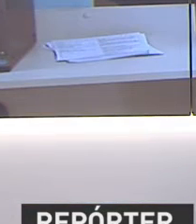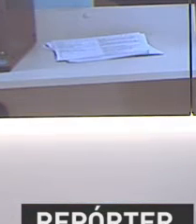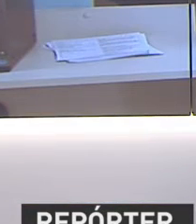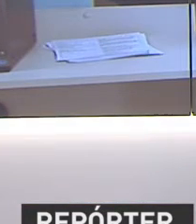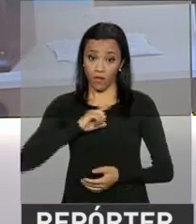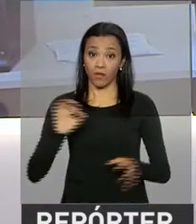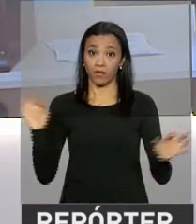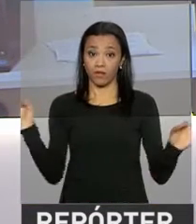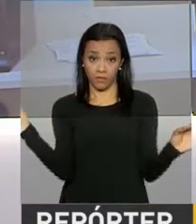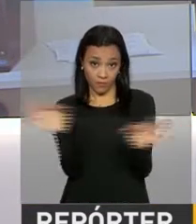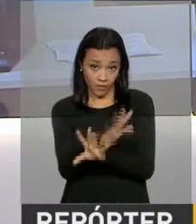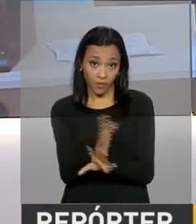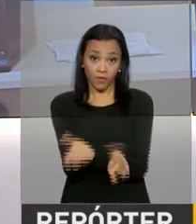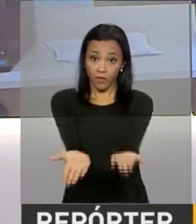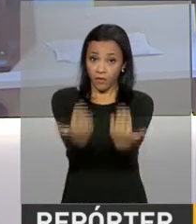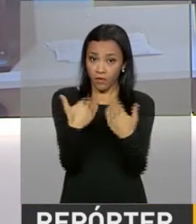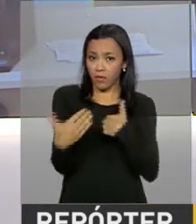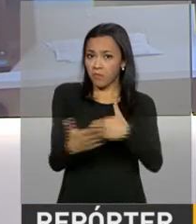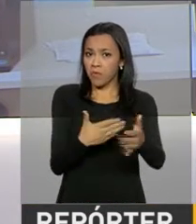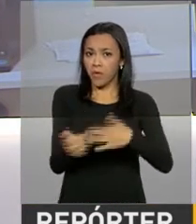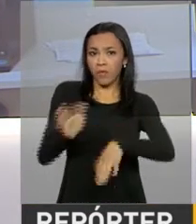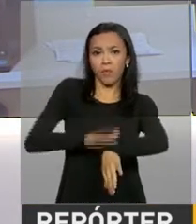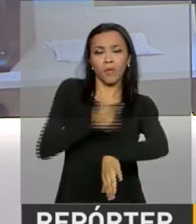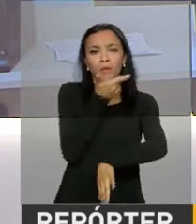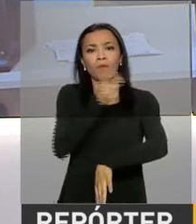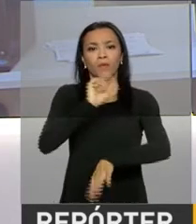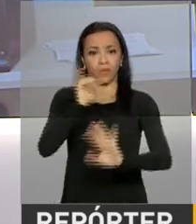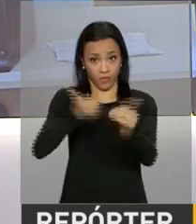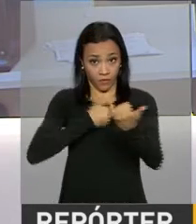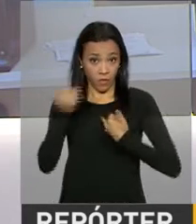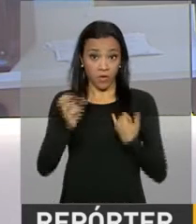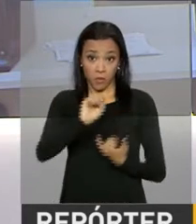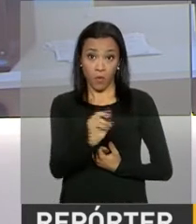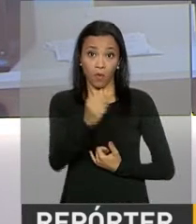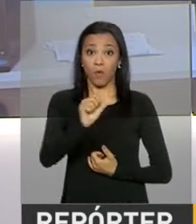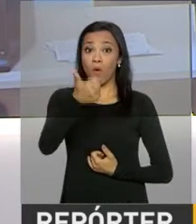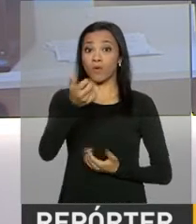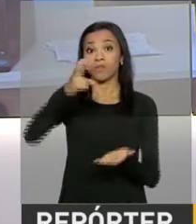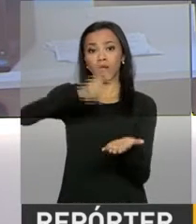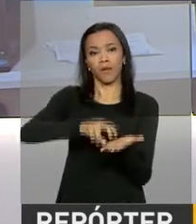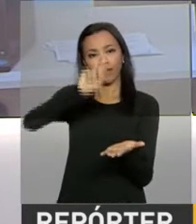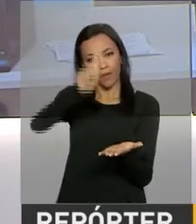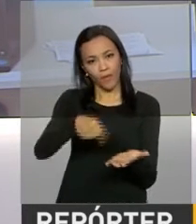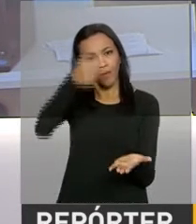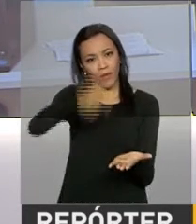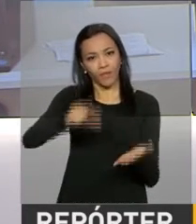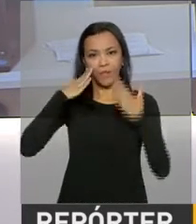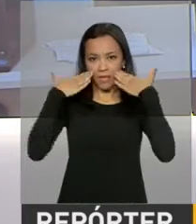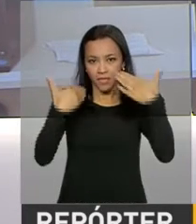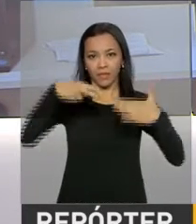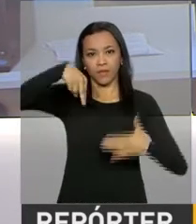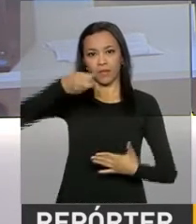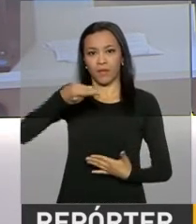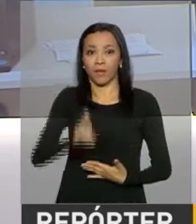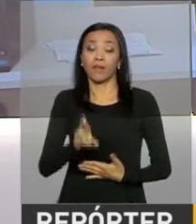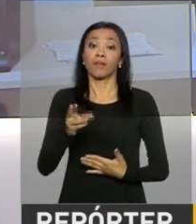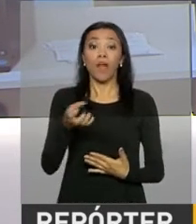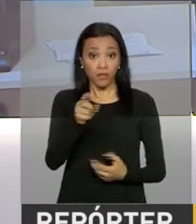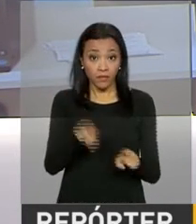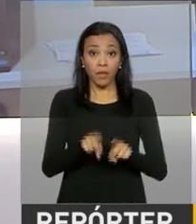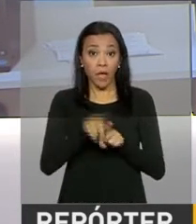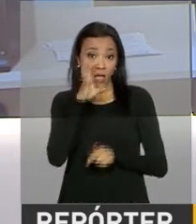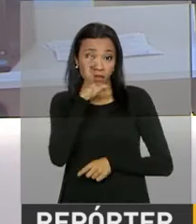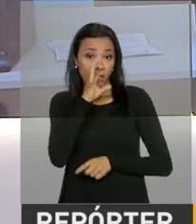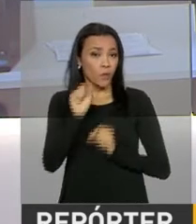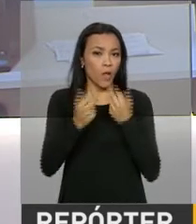Nós ficamos por aqui, podemos voltar a qualquer momento com outras informações ou às 11 da manhã na próxima edição do Repórter NBR. Acompanhe também